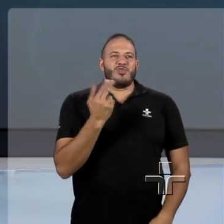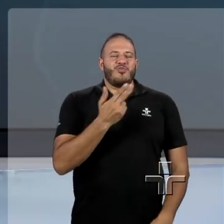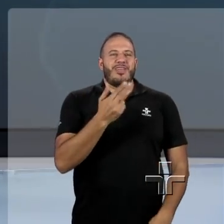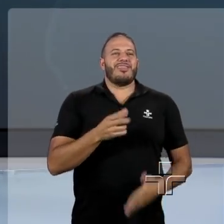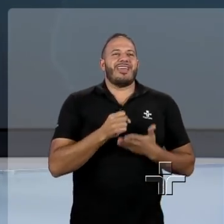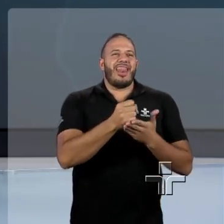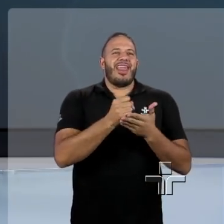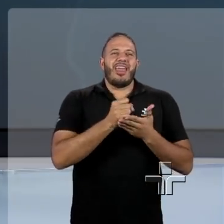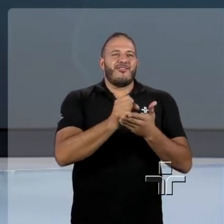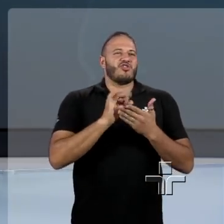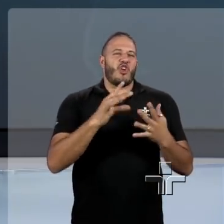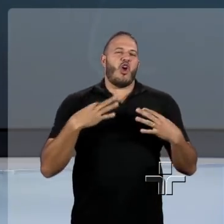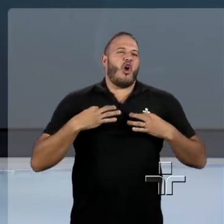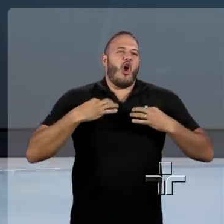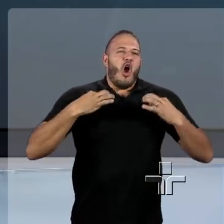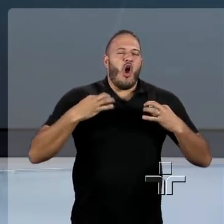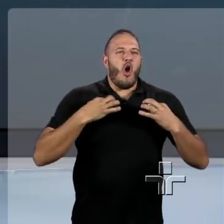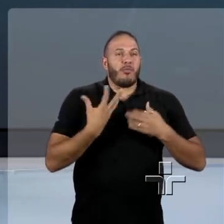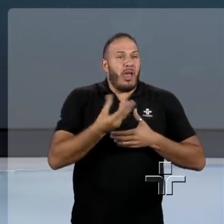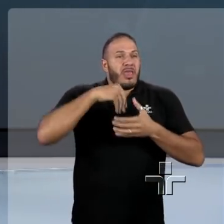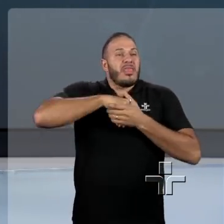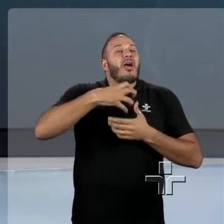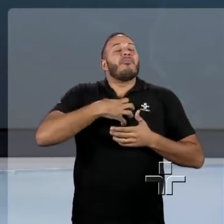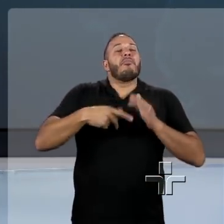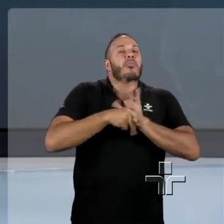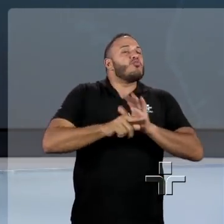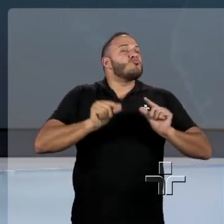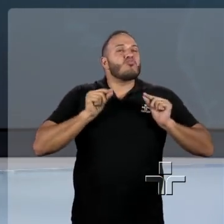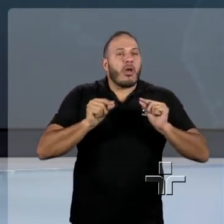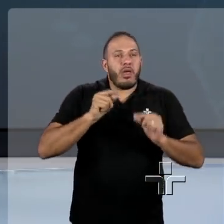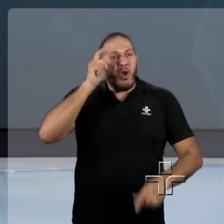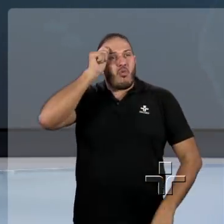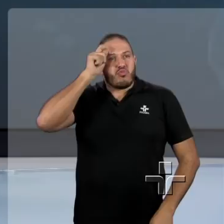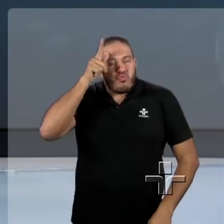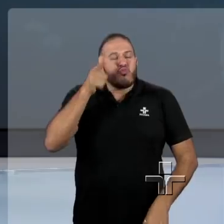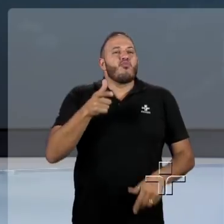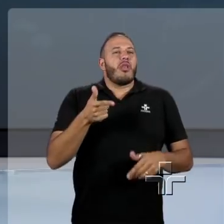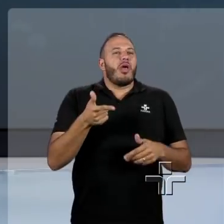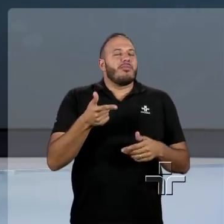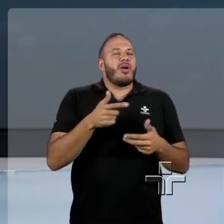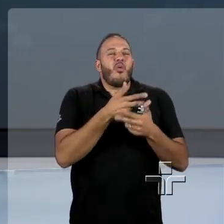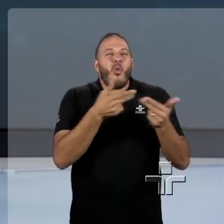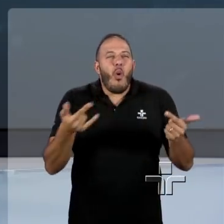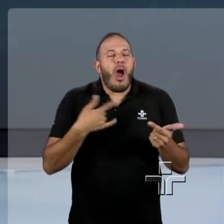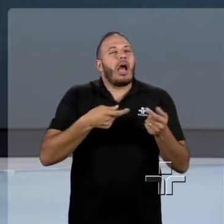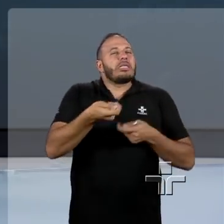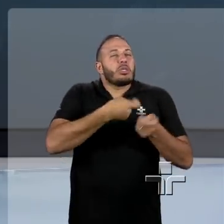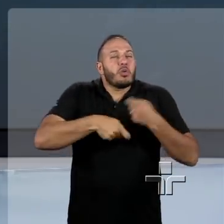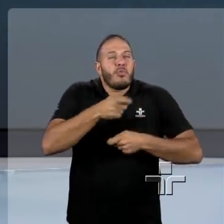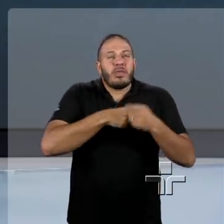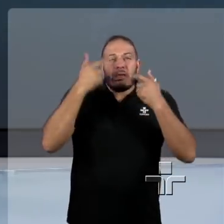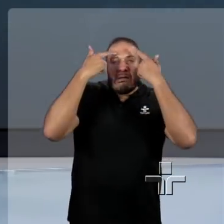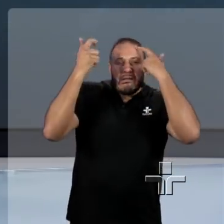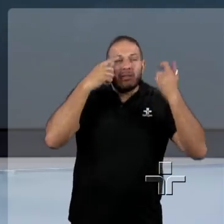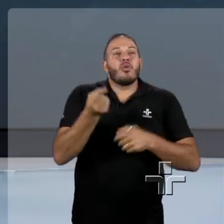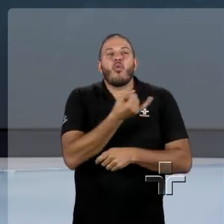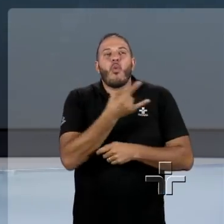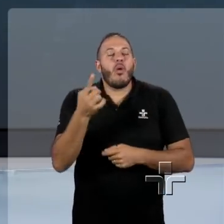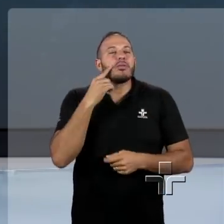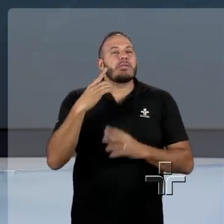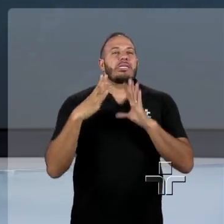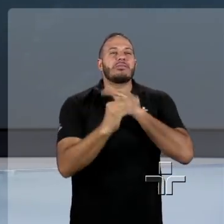seus filhos, você leva sua cultura, você leva sua coisa, você leva a tal da economia criativa. Quantos imigrantes nós temos hoje em São Paulo com os